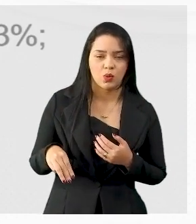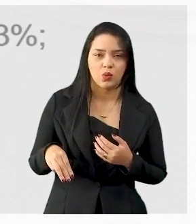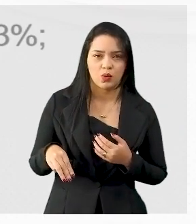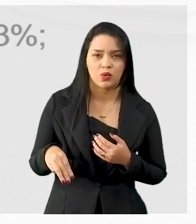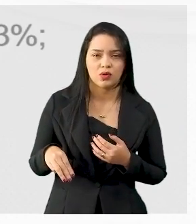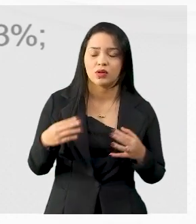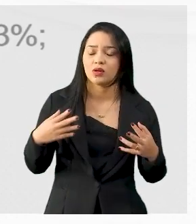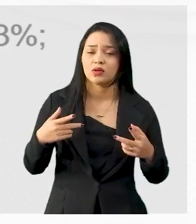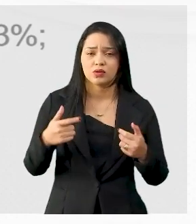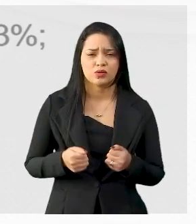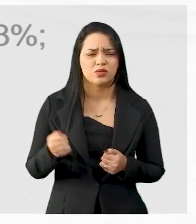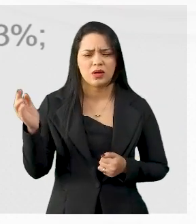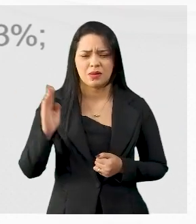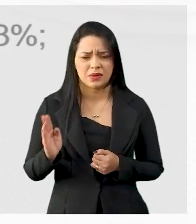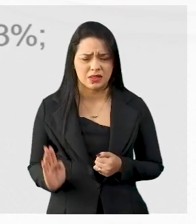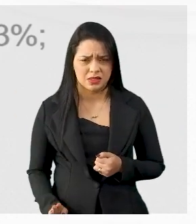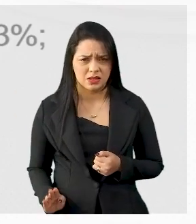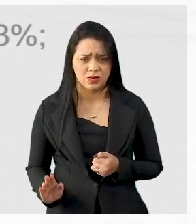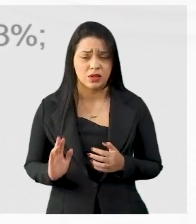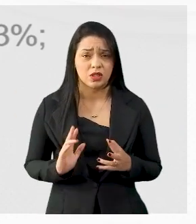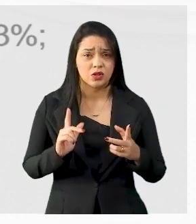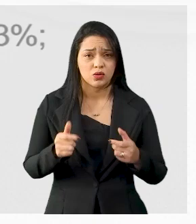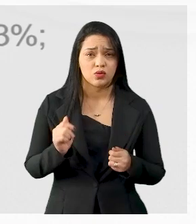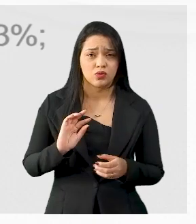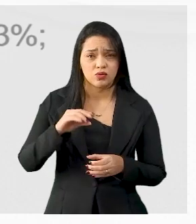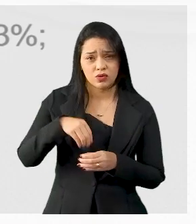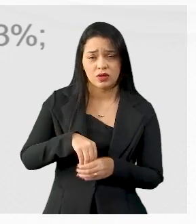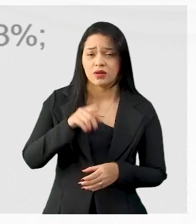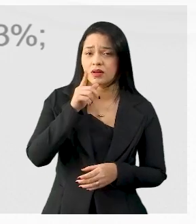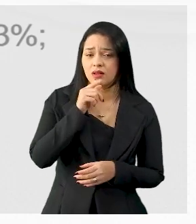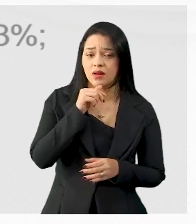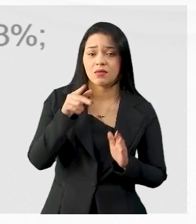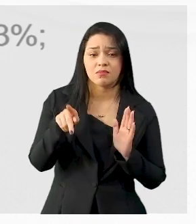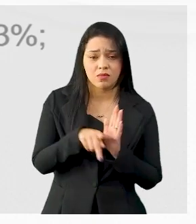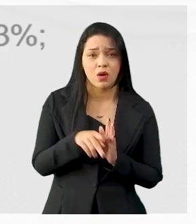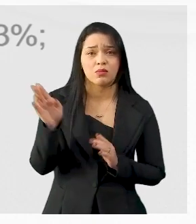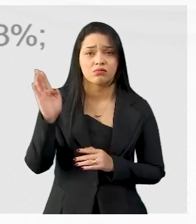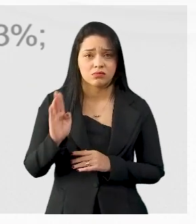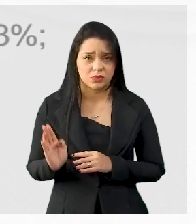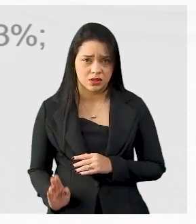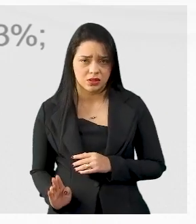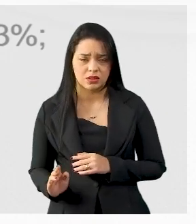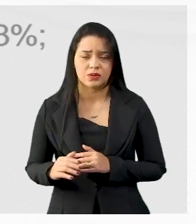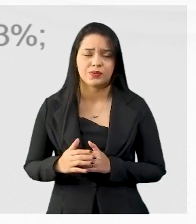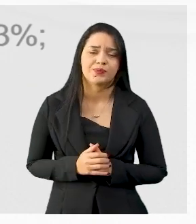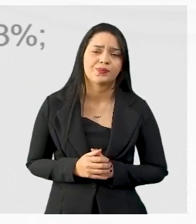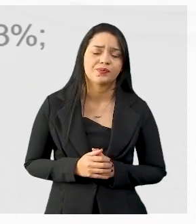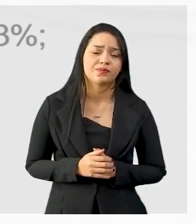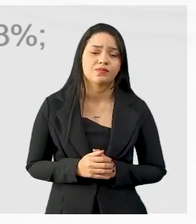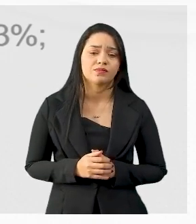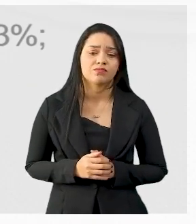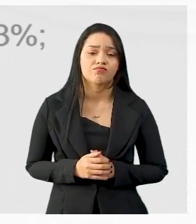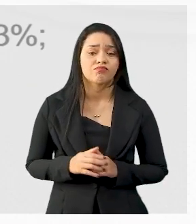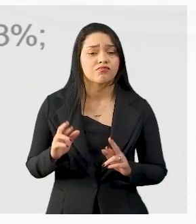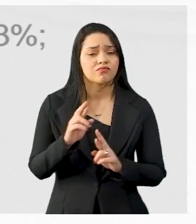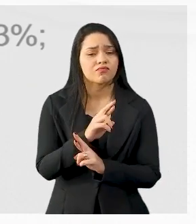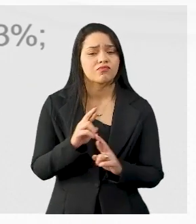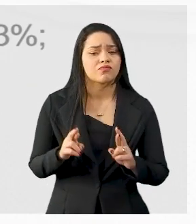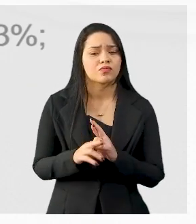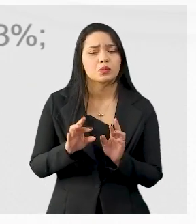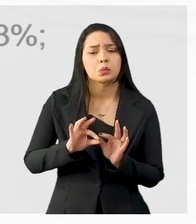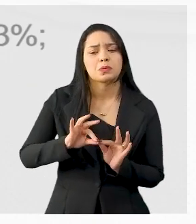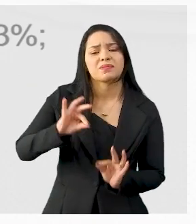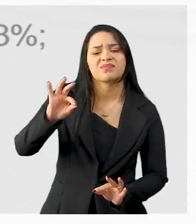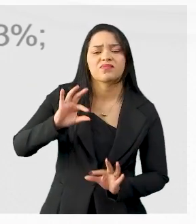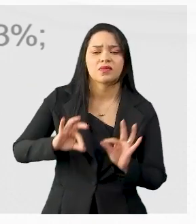terrestres, tudo aquilo é Brasil. E tudo que está dentro daquelas águas pertence ao território nacional, tá certo? E em relação ao tamanho, o